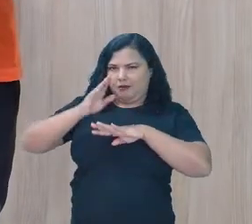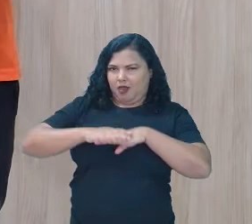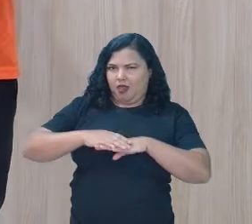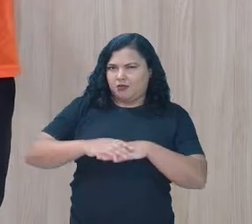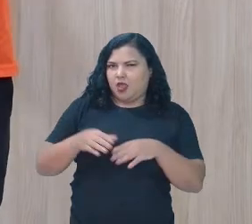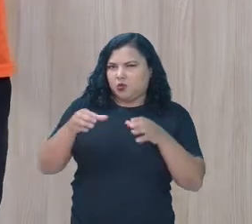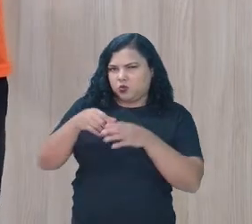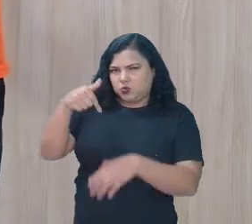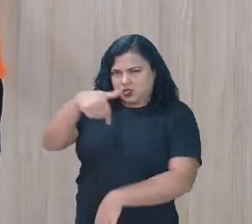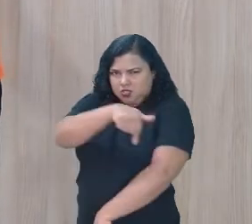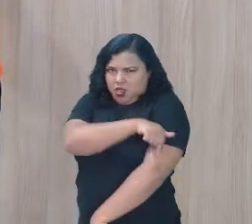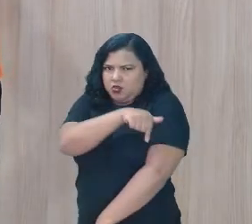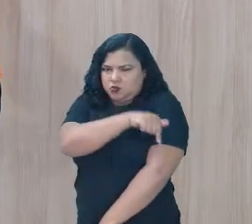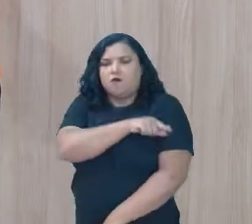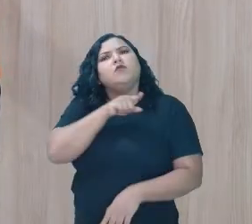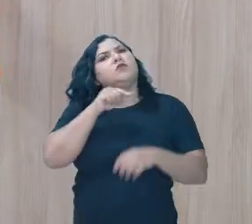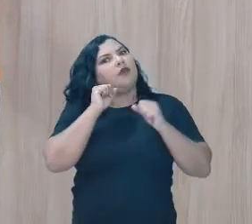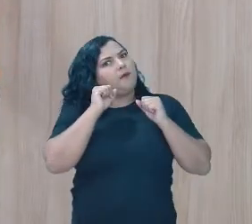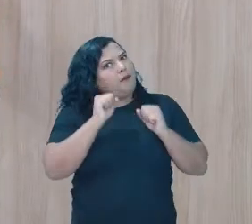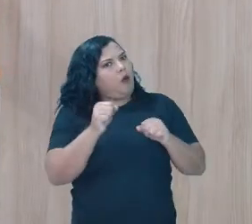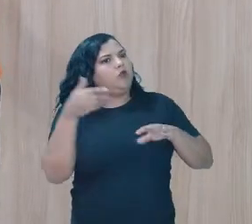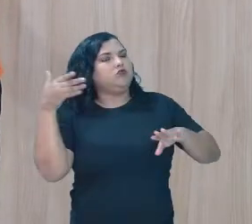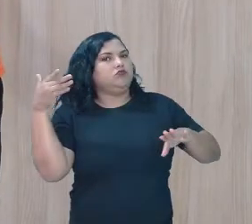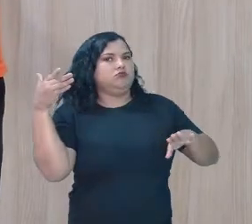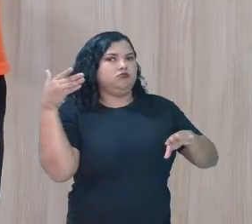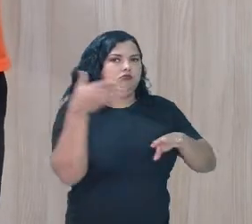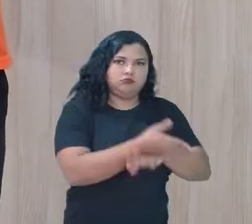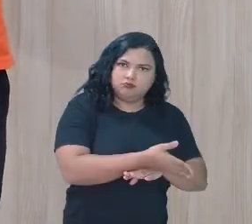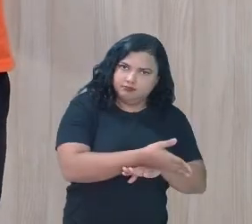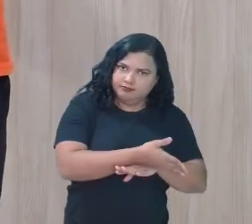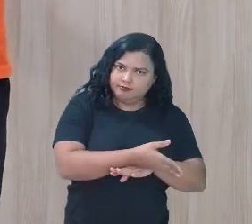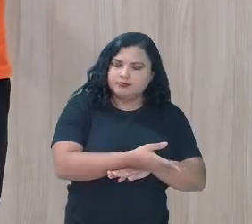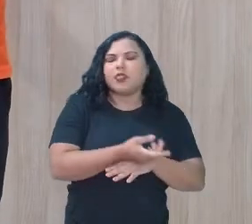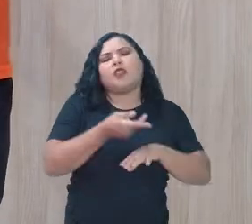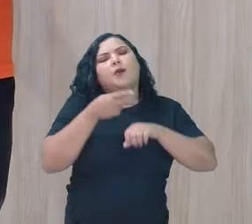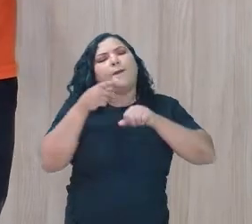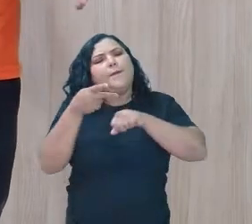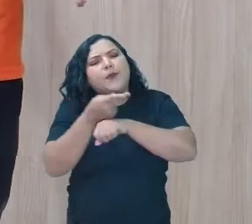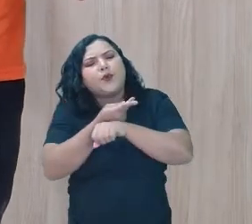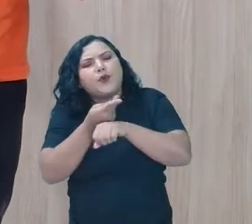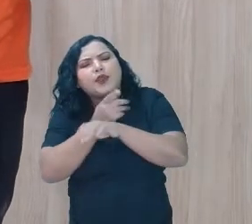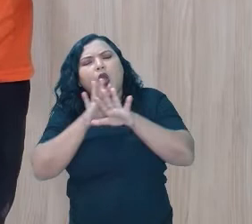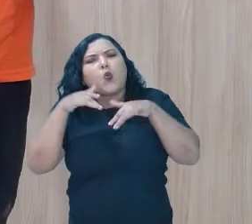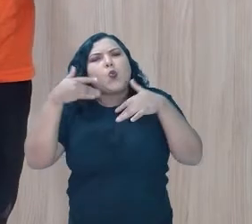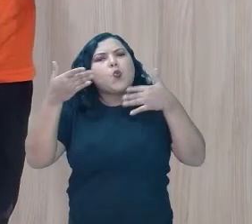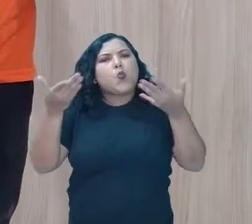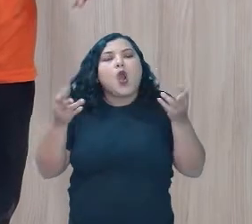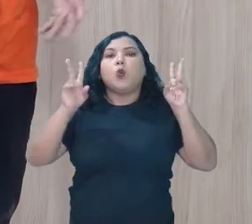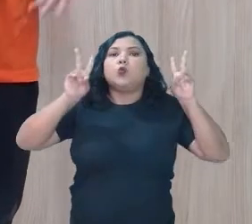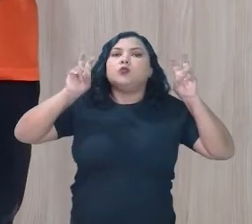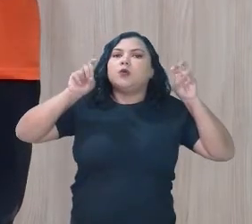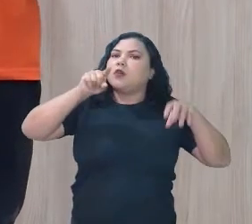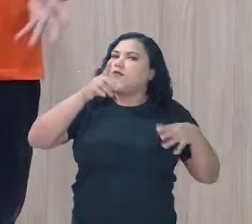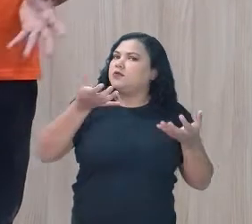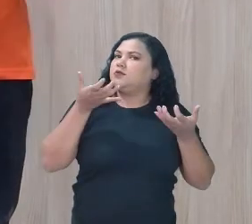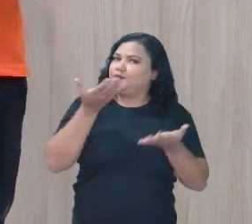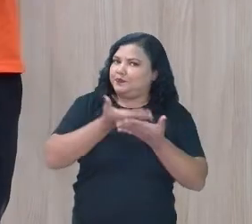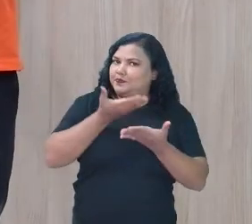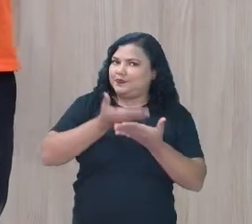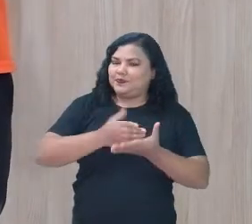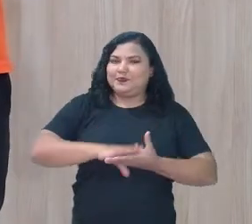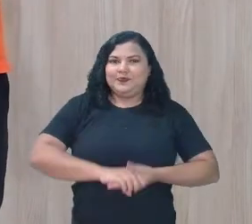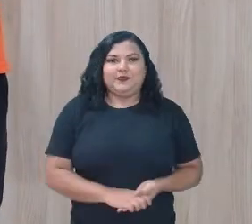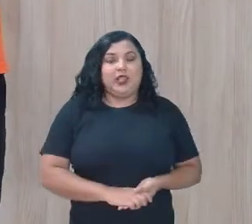uma playlist lá do 7º ano, você vai clicar nessa playlist, vai procurar lá a aula que você deseja, certo? As